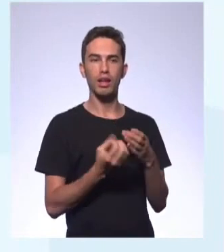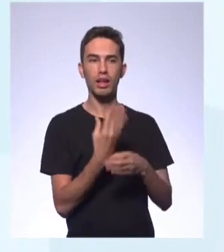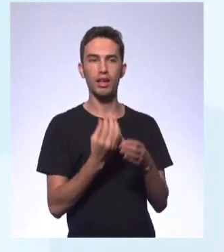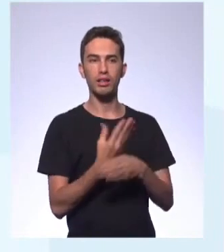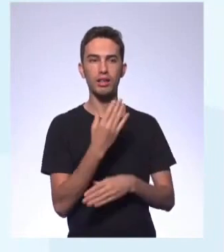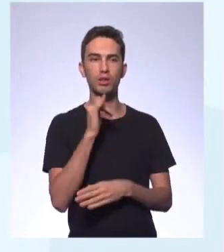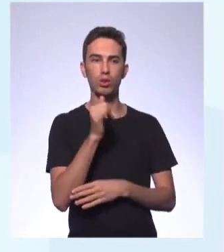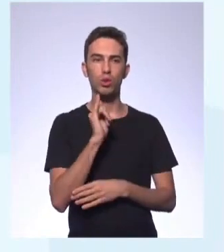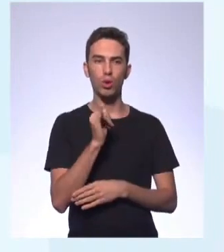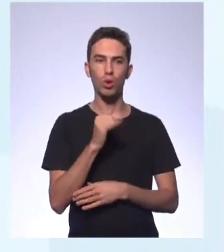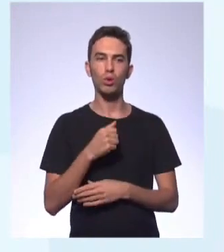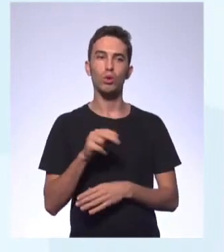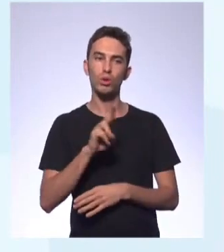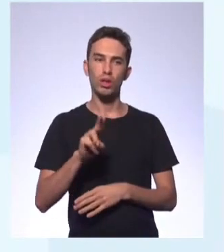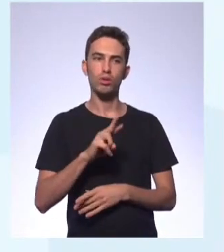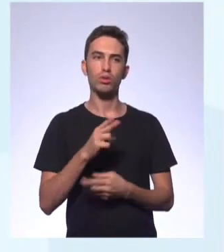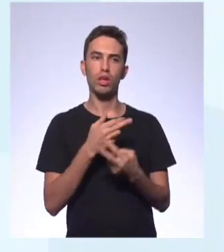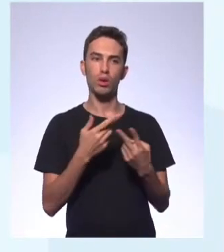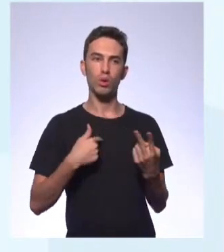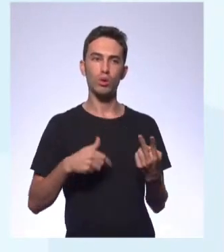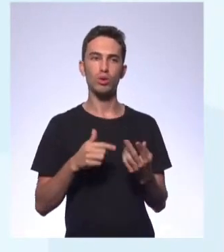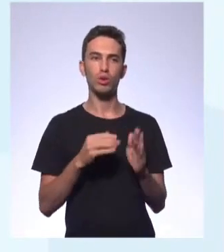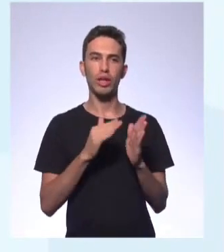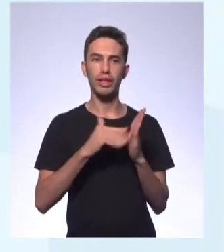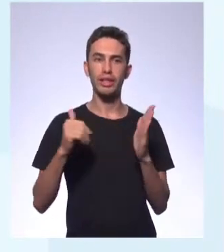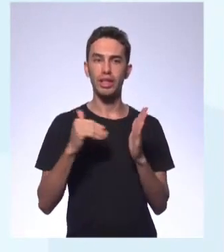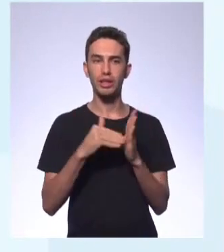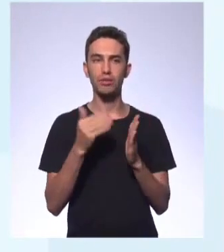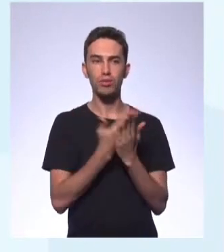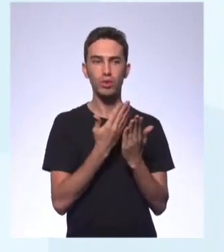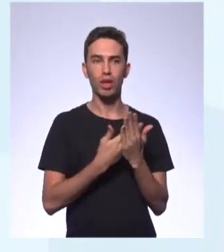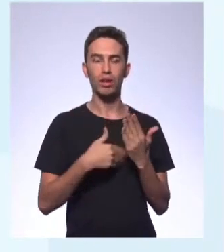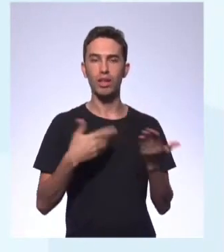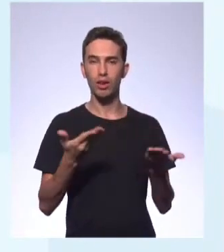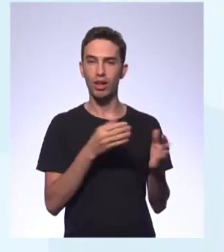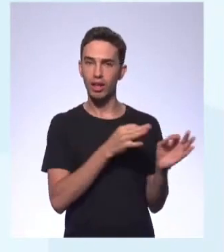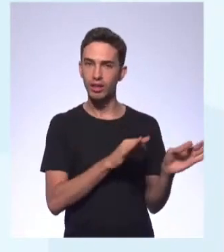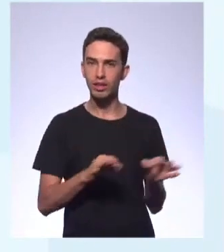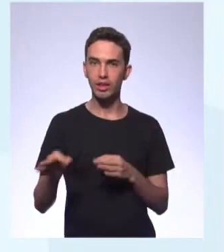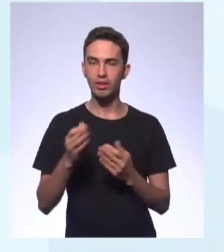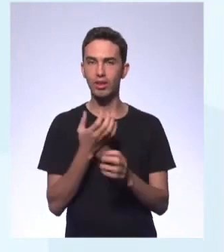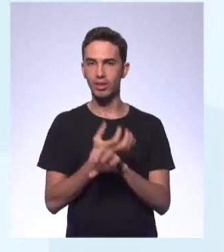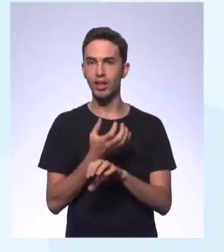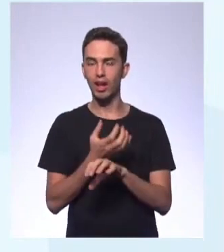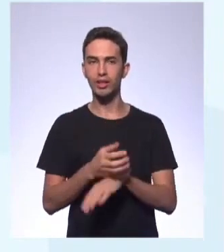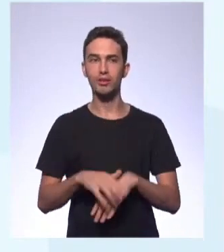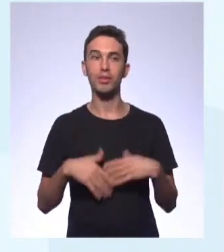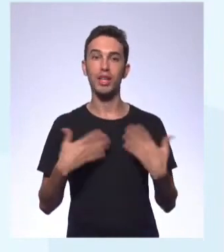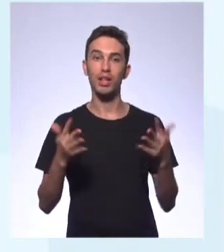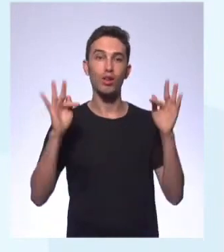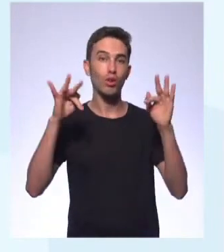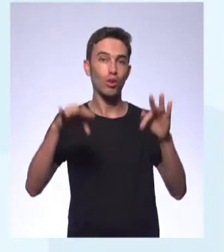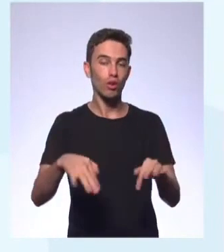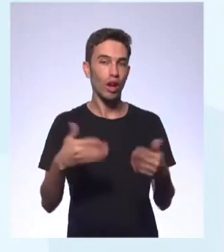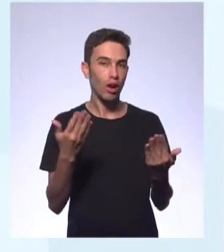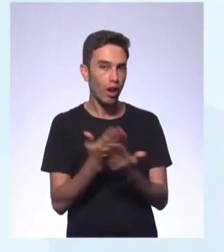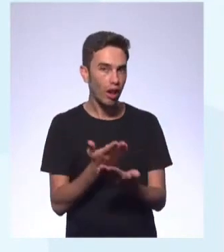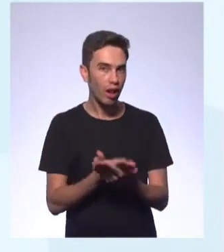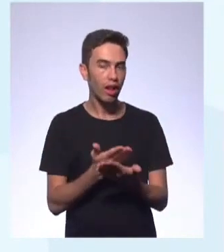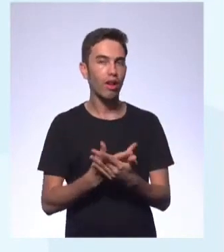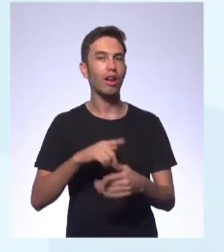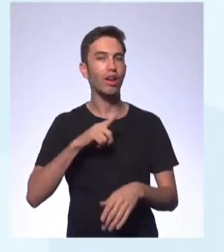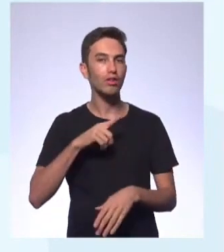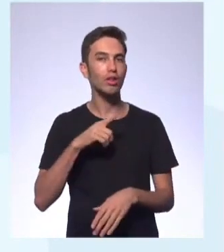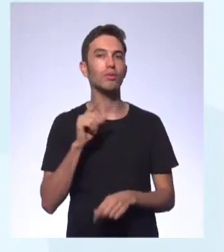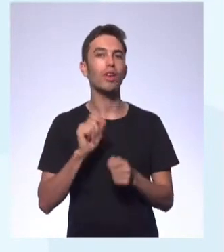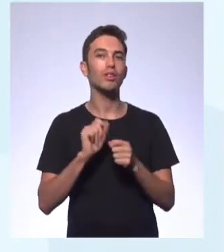sequência didática. Então, já fica claro para vocês aqui que ao final desta aula, pode voltar para mim, por favor, que ao final desta aula nós vamos fazer